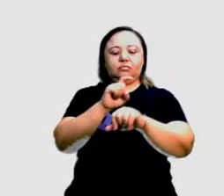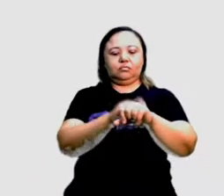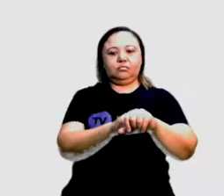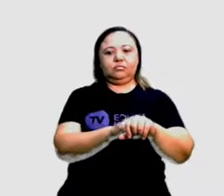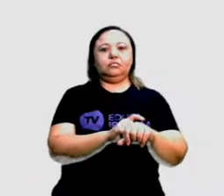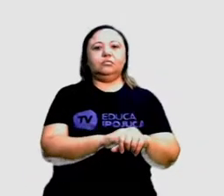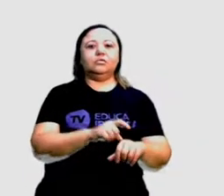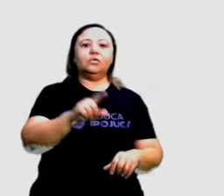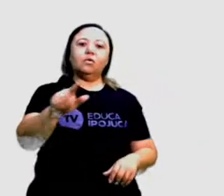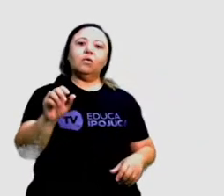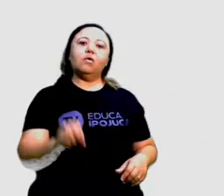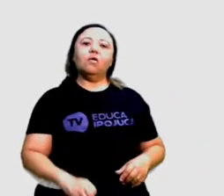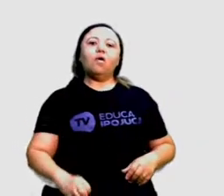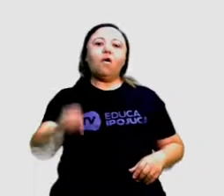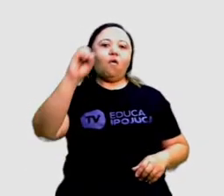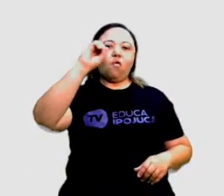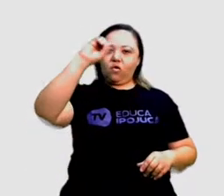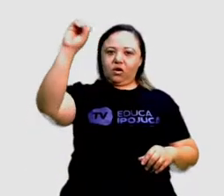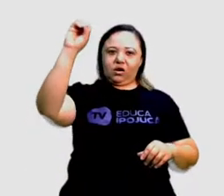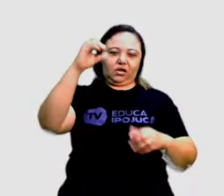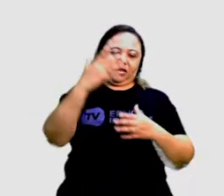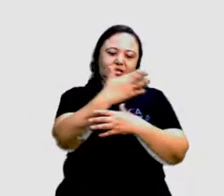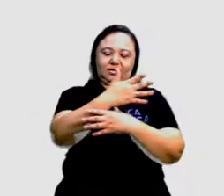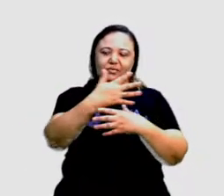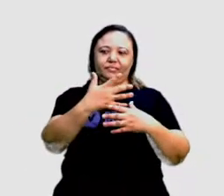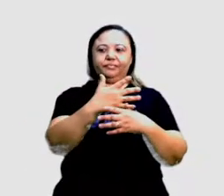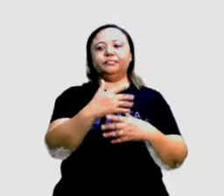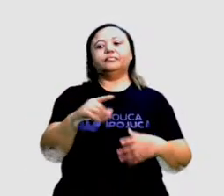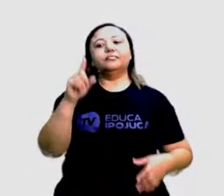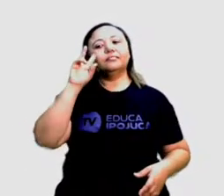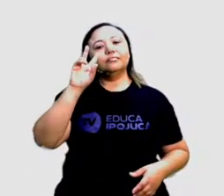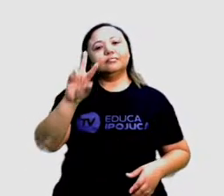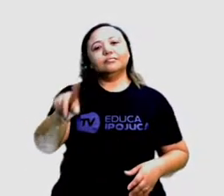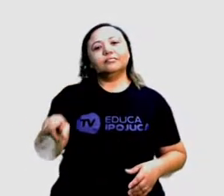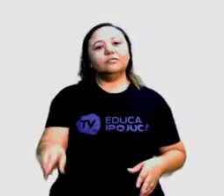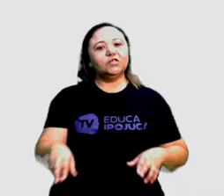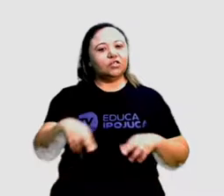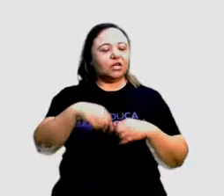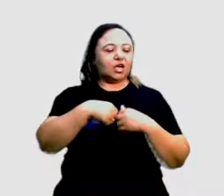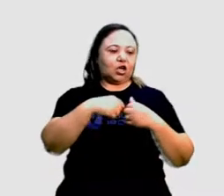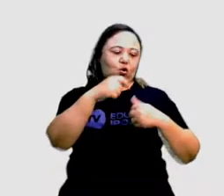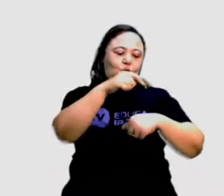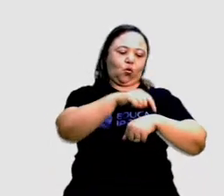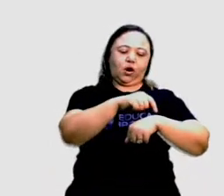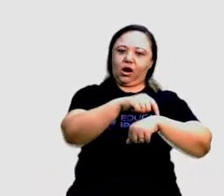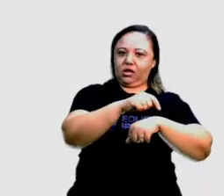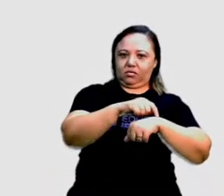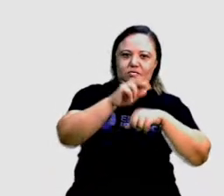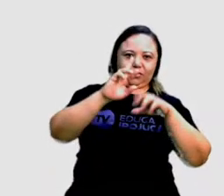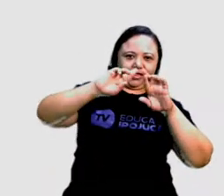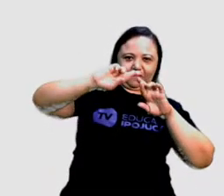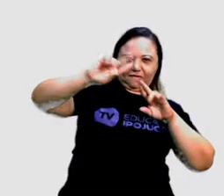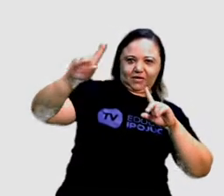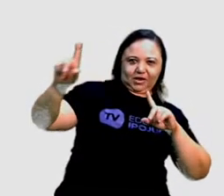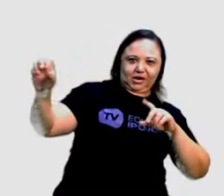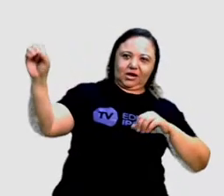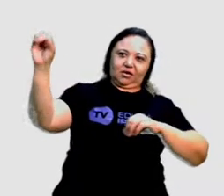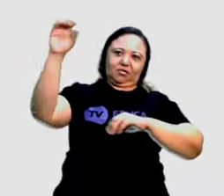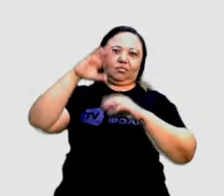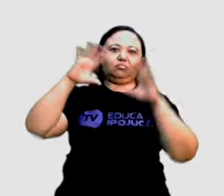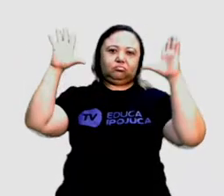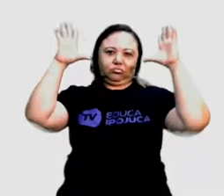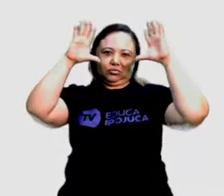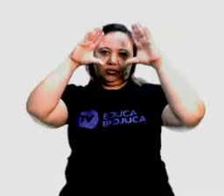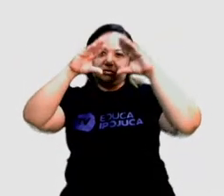em Olinda. Mas veja que as fotos foram tiradas em horários diferentes. Então, as imagens escuras